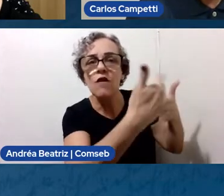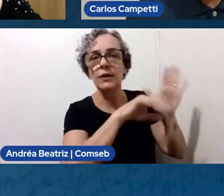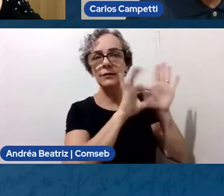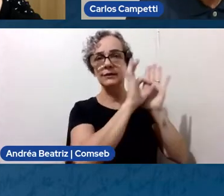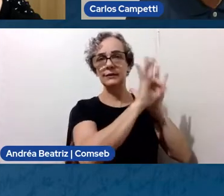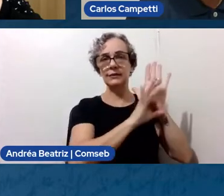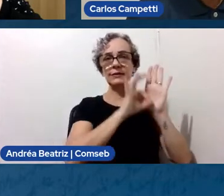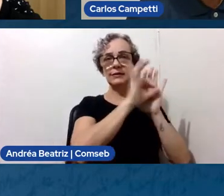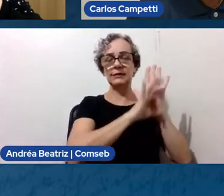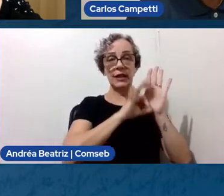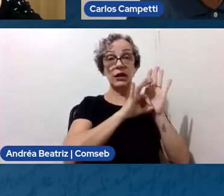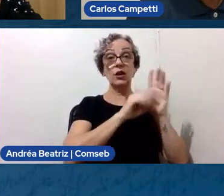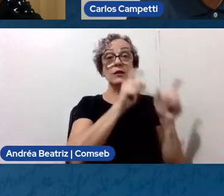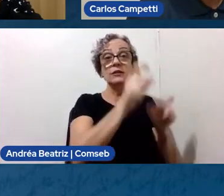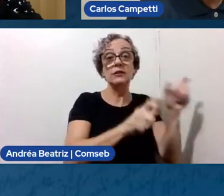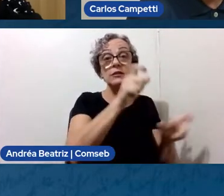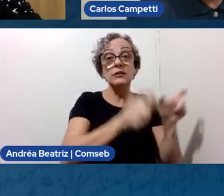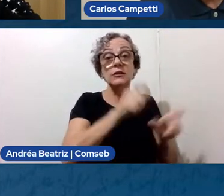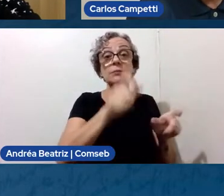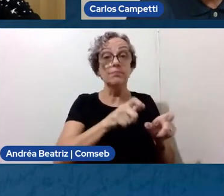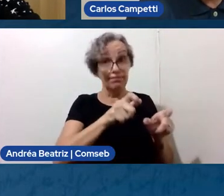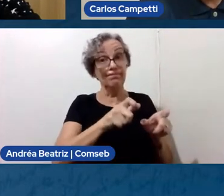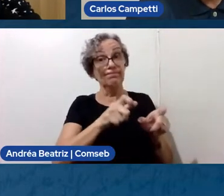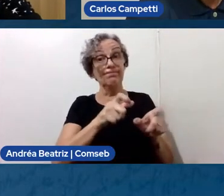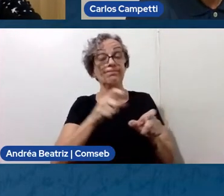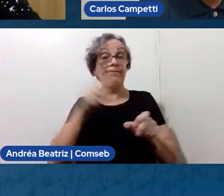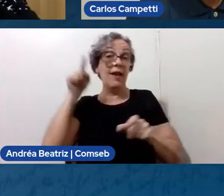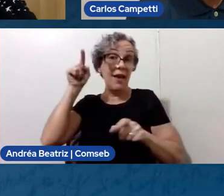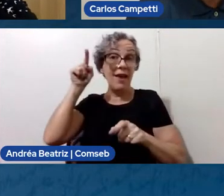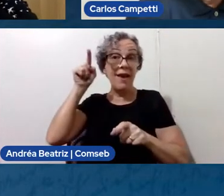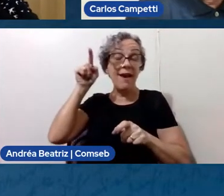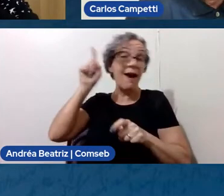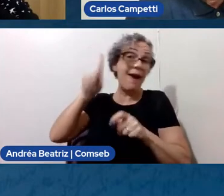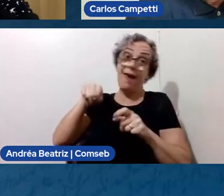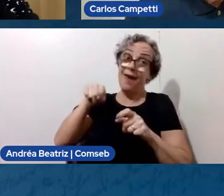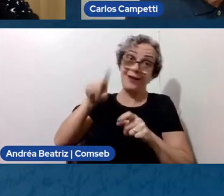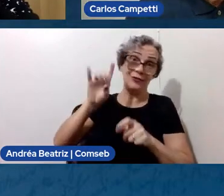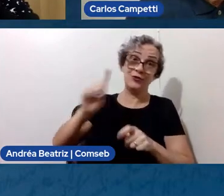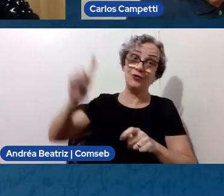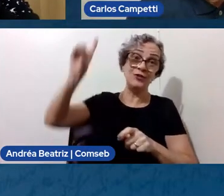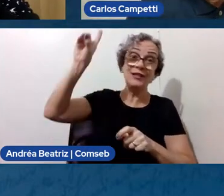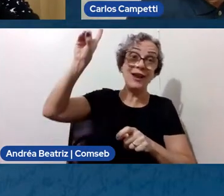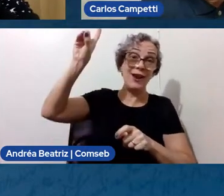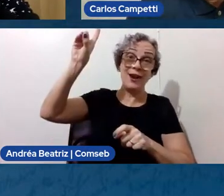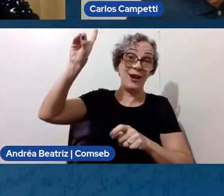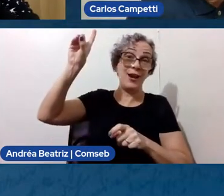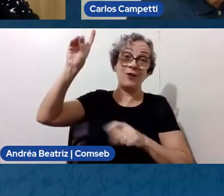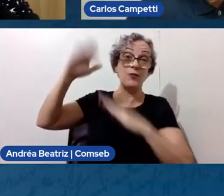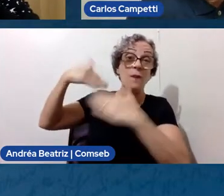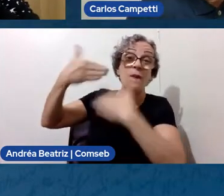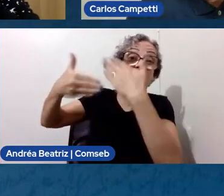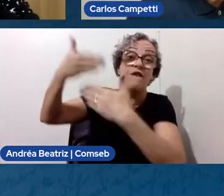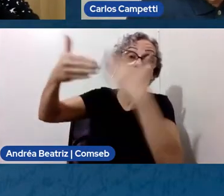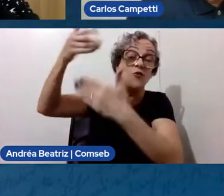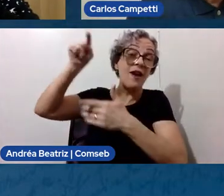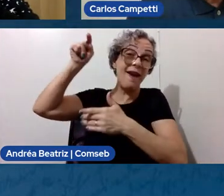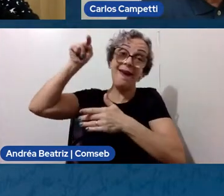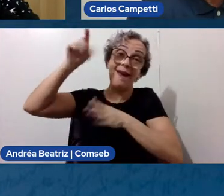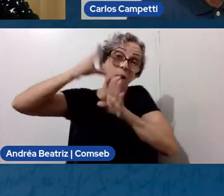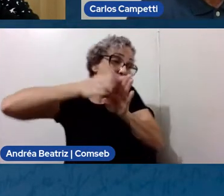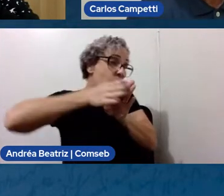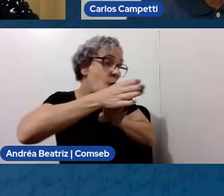espécies está sob orientação divina. O processo evolutivo está